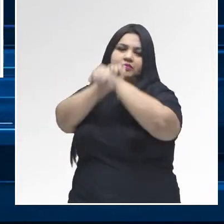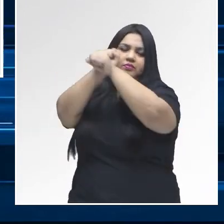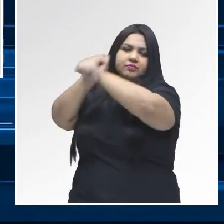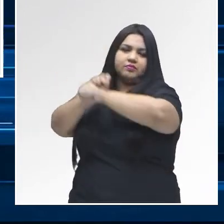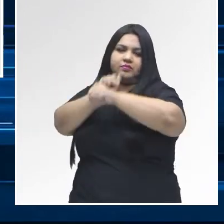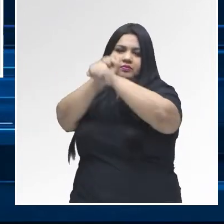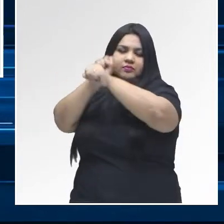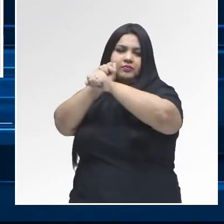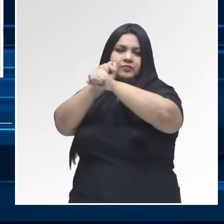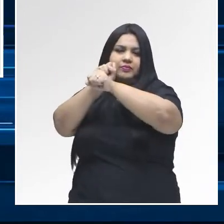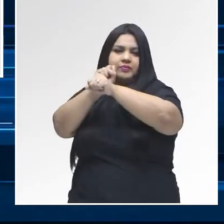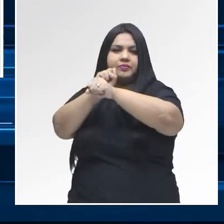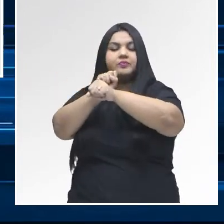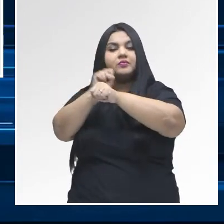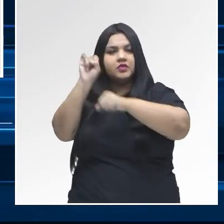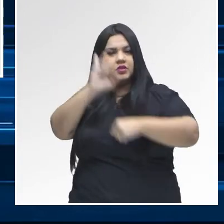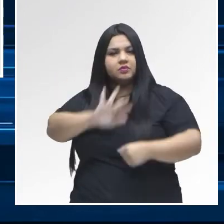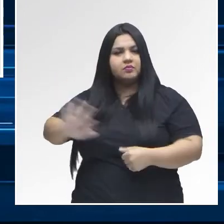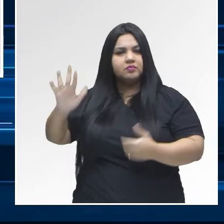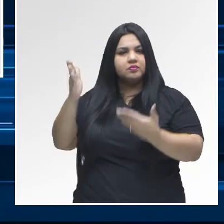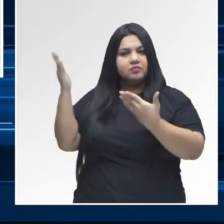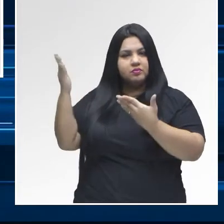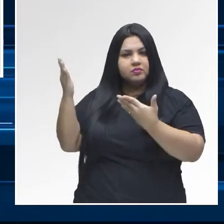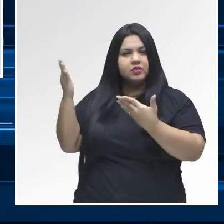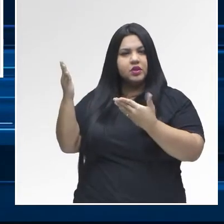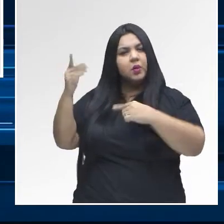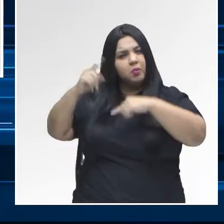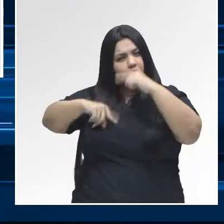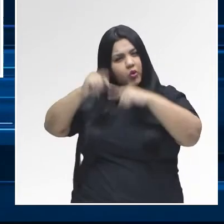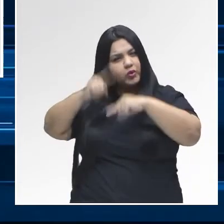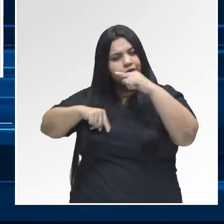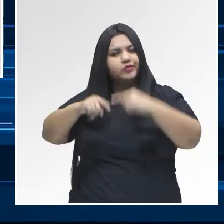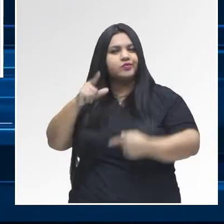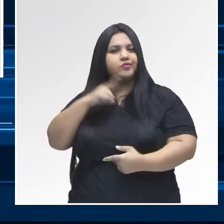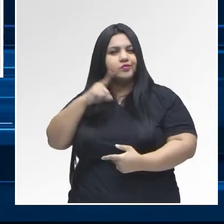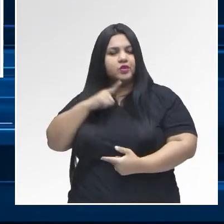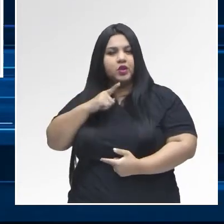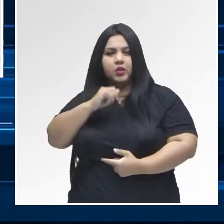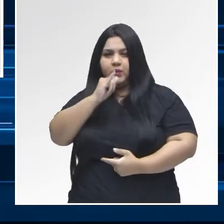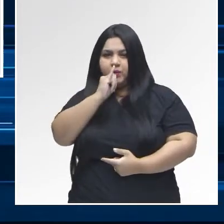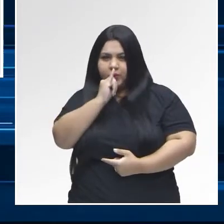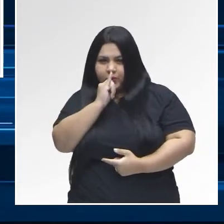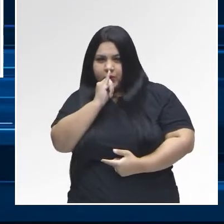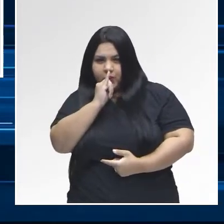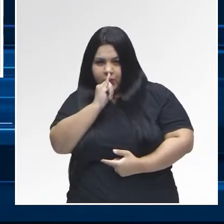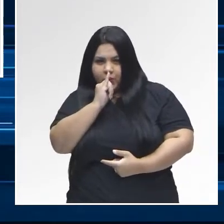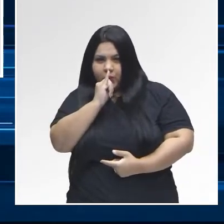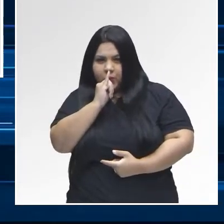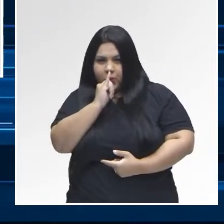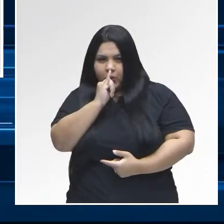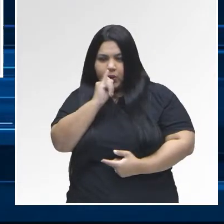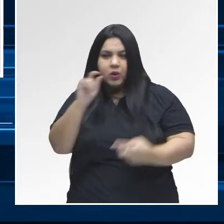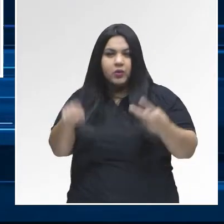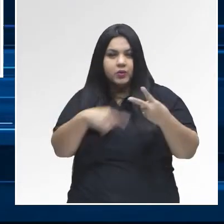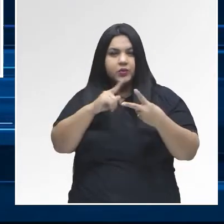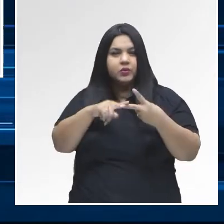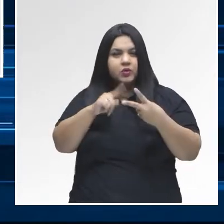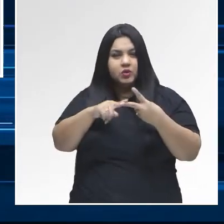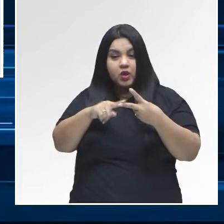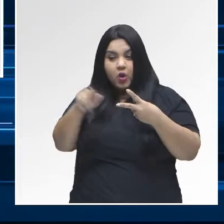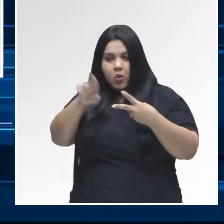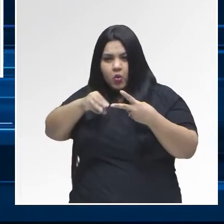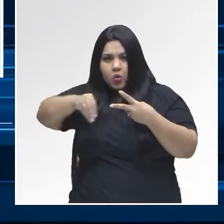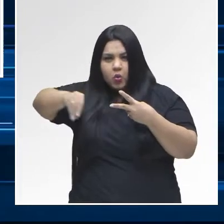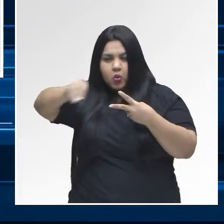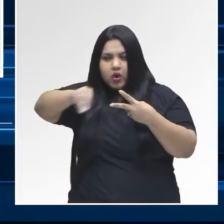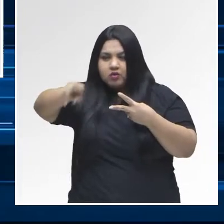na sequência, nós temos as imagens dos principais objetos que eles obtinham ali, ó. O tabaco, ali o fumo, né? A pólvora que era utilizada nas